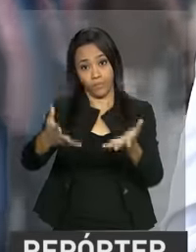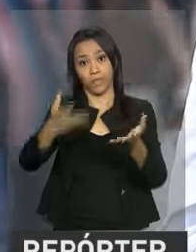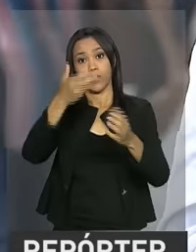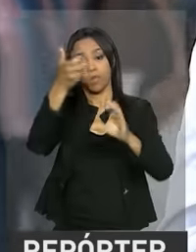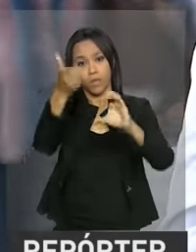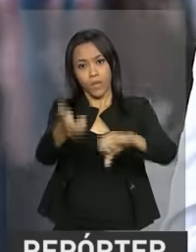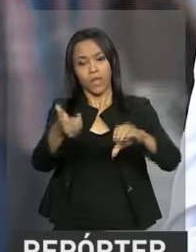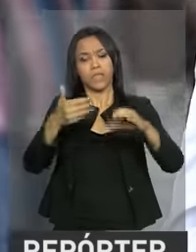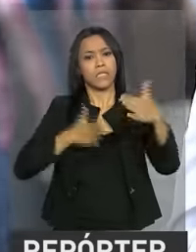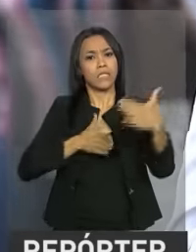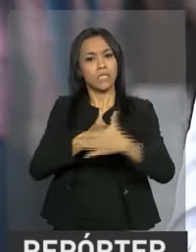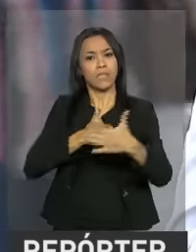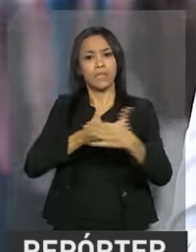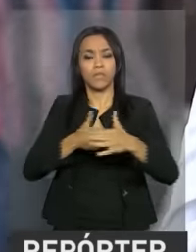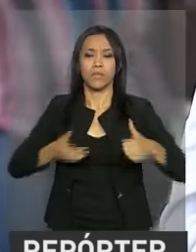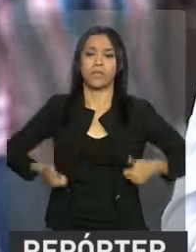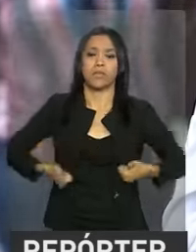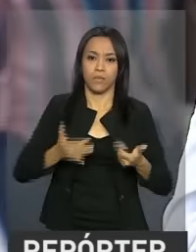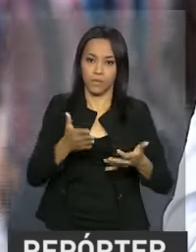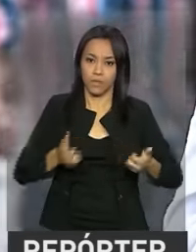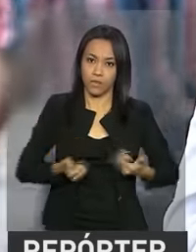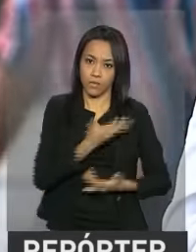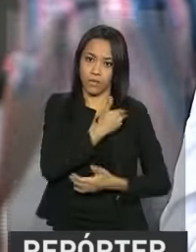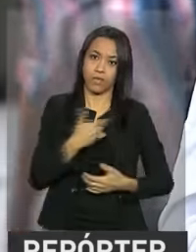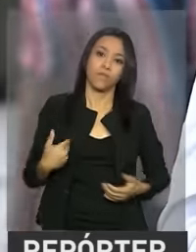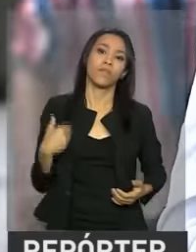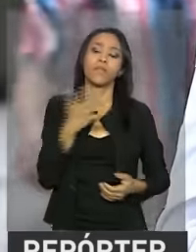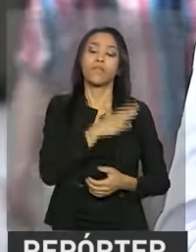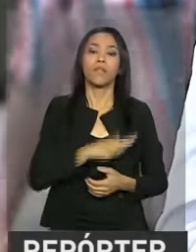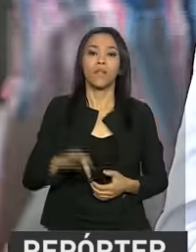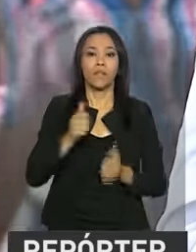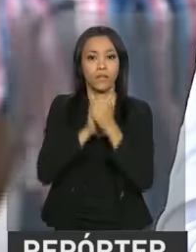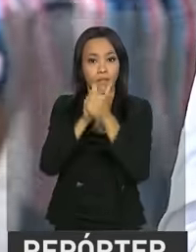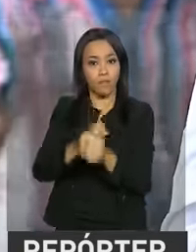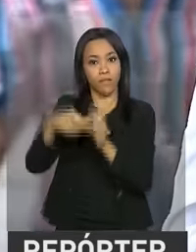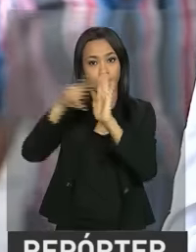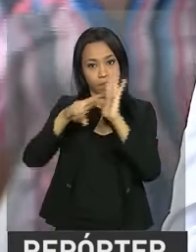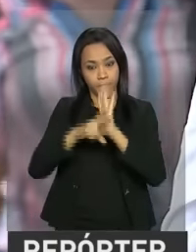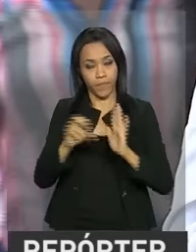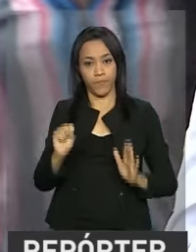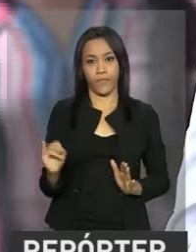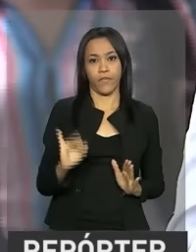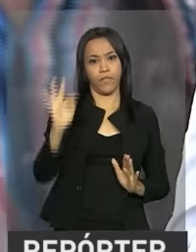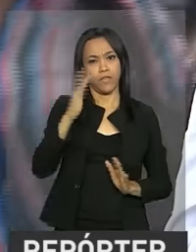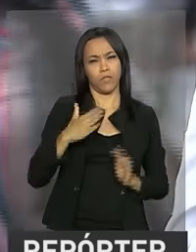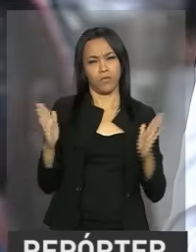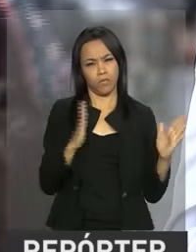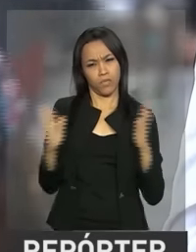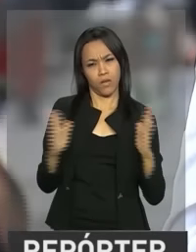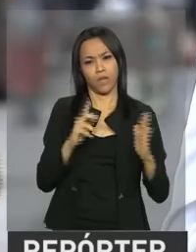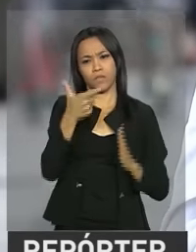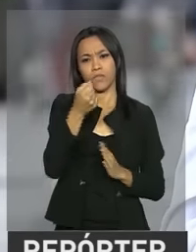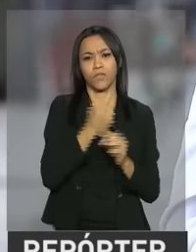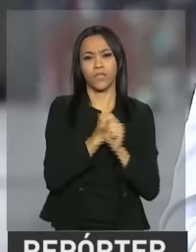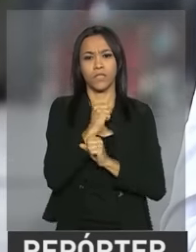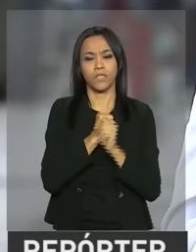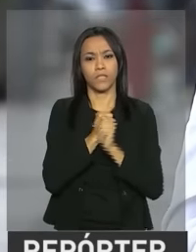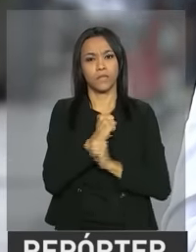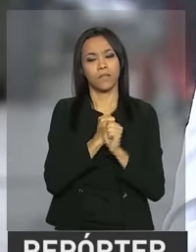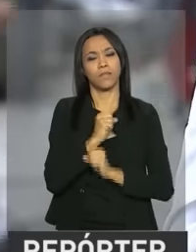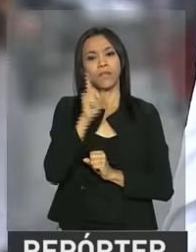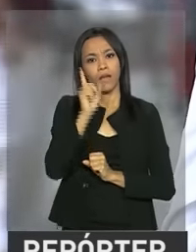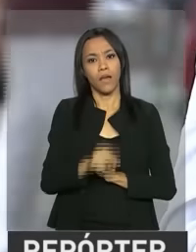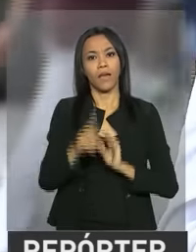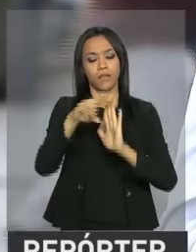o aumento dos gastos do governo federal ao índice da inflação nos próximos 20 anos. Ela é uma das medidas do ajuste